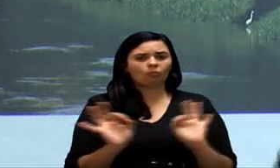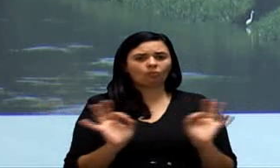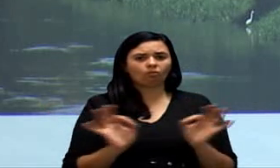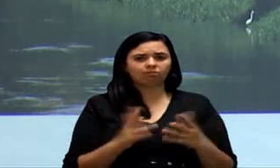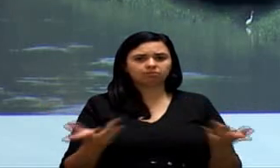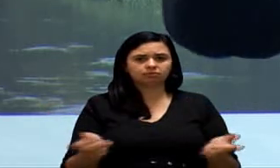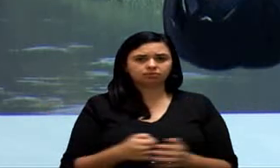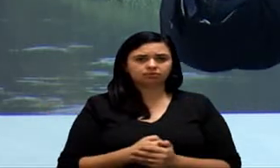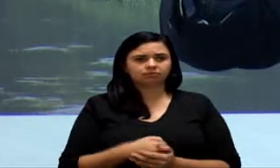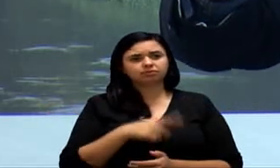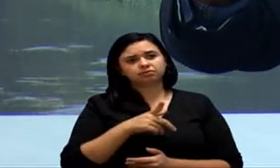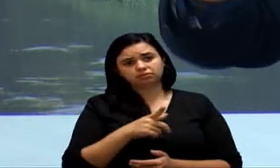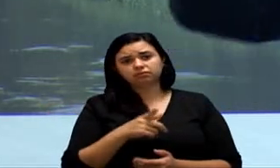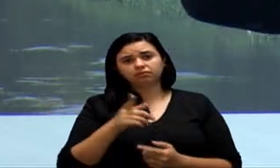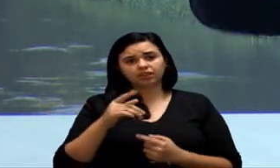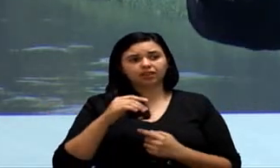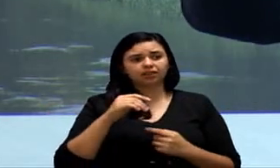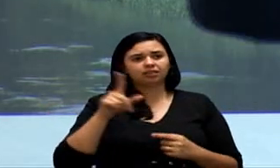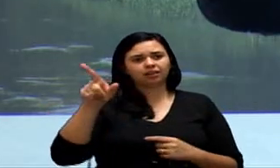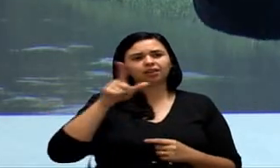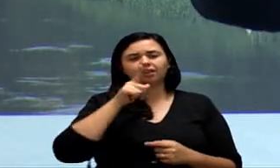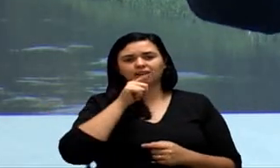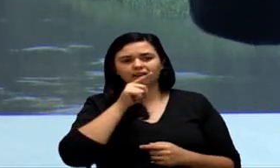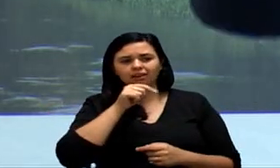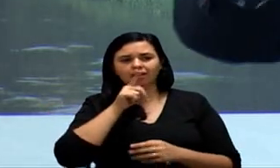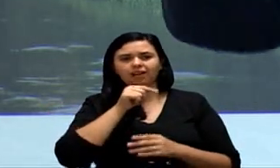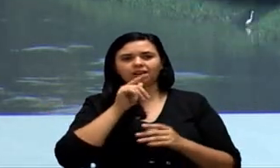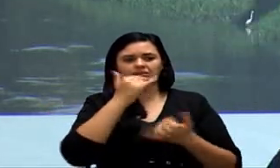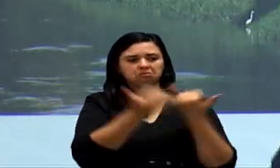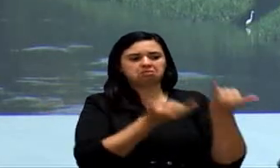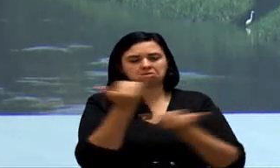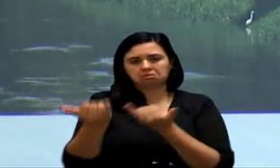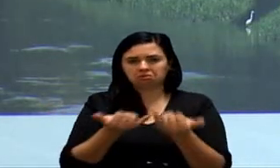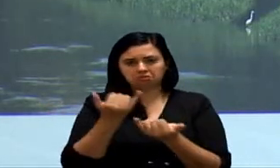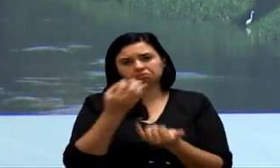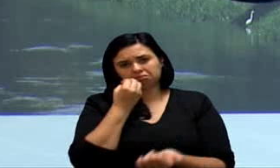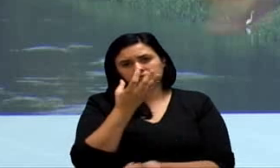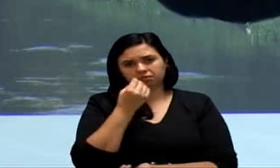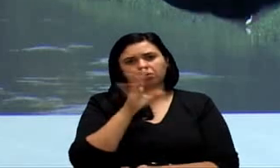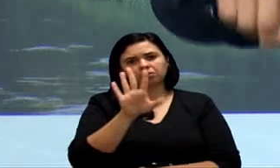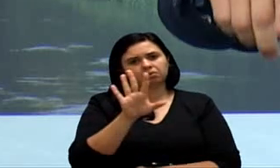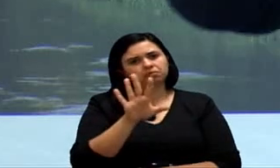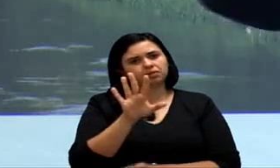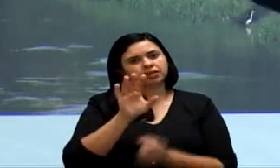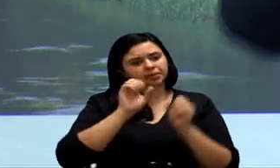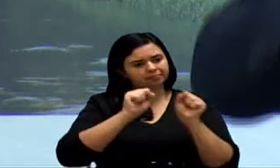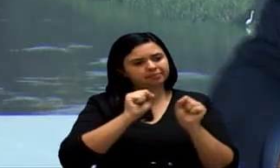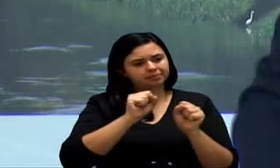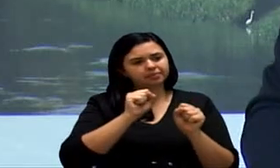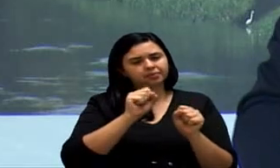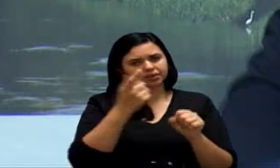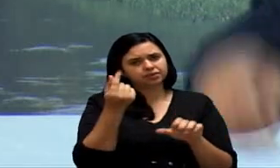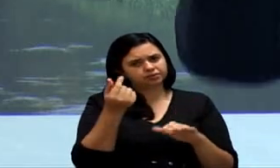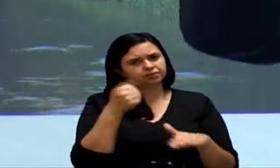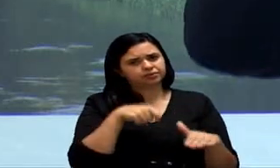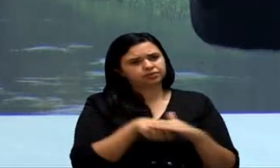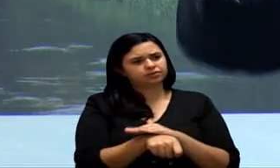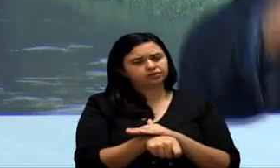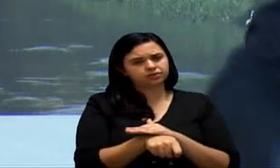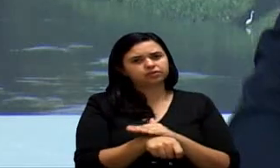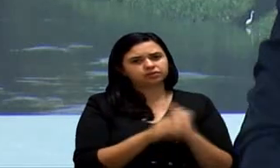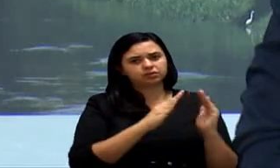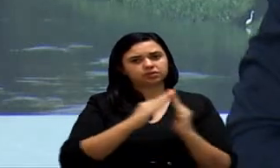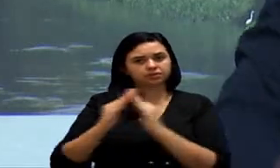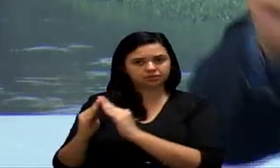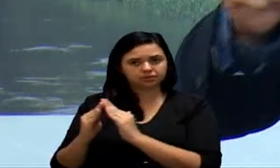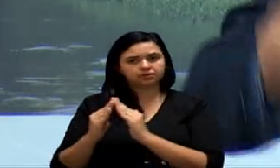Parque aquático, muito bom. Mas primeiro saúde e moradia. Parque aquático pode pegar esse dinheiro e investir em moradia, que é o que o povo